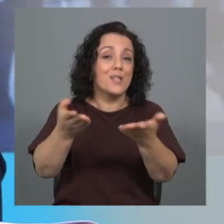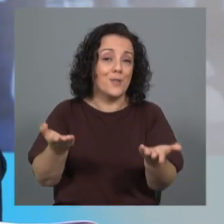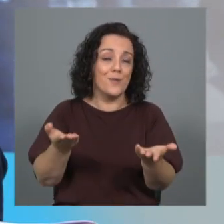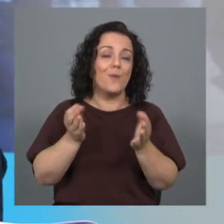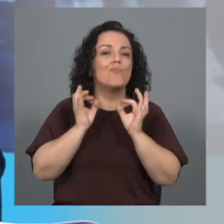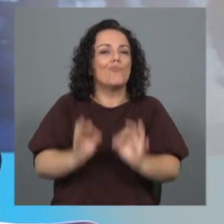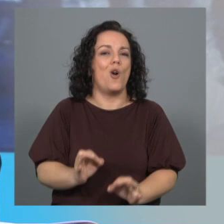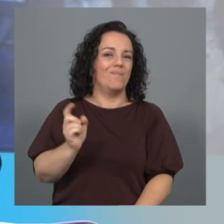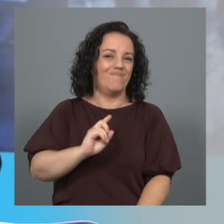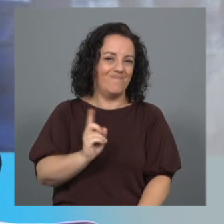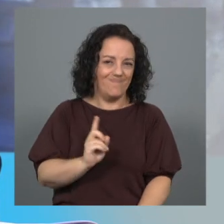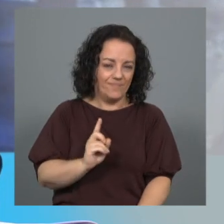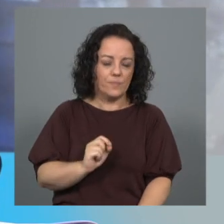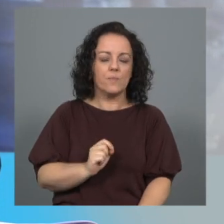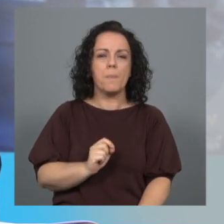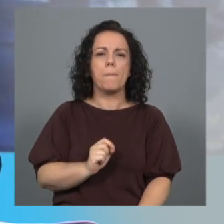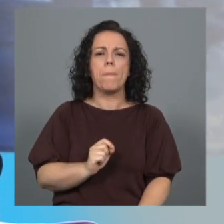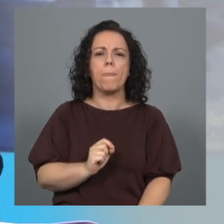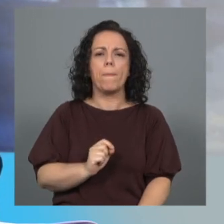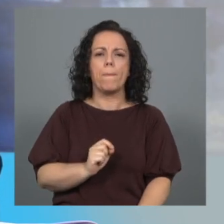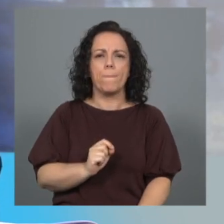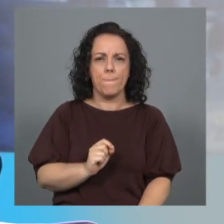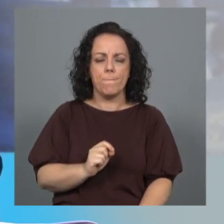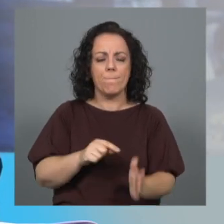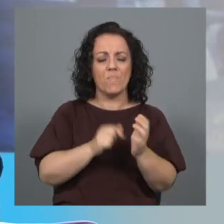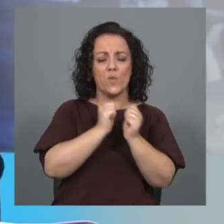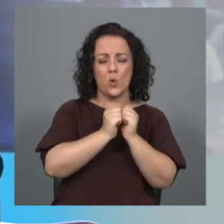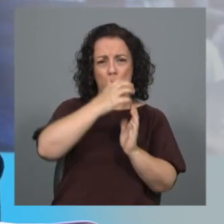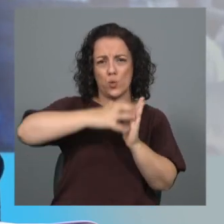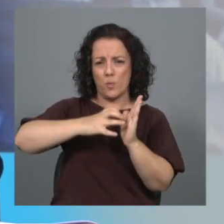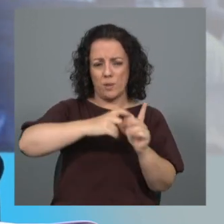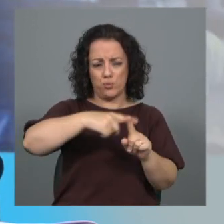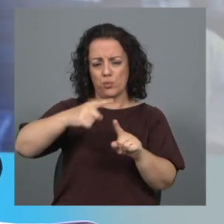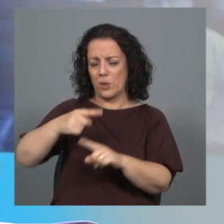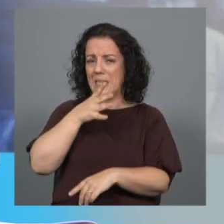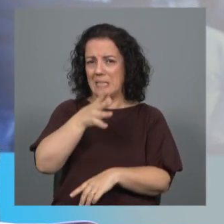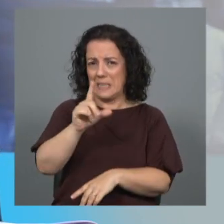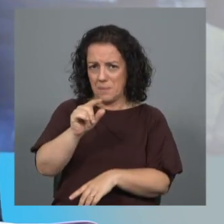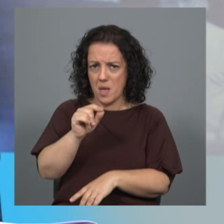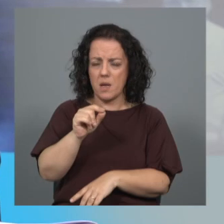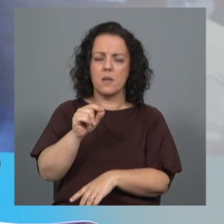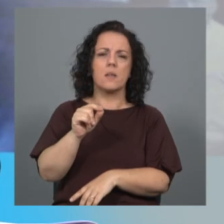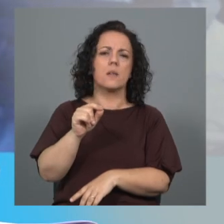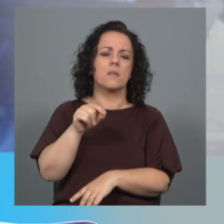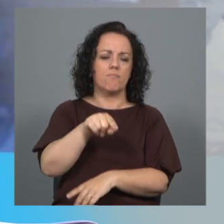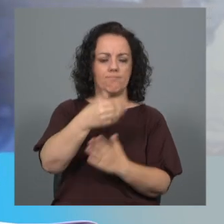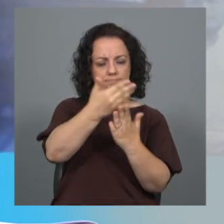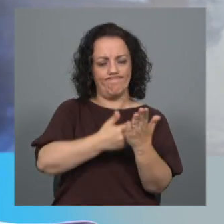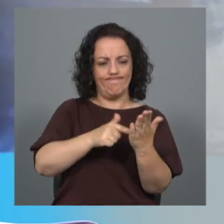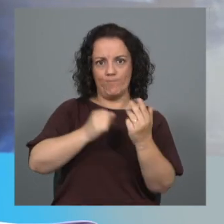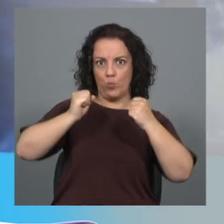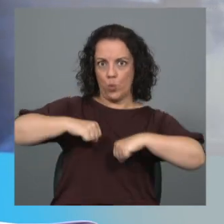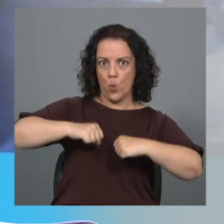Porque o que é apontado depois nos vários documentos é inclusive esta ideia, que aparece muito também aqui no memorando, esta